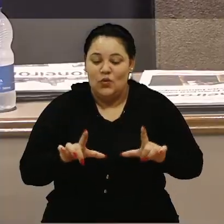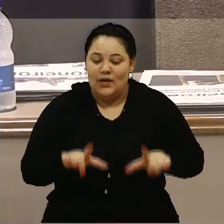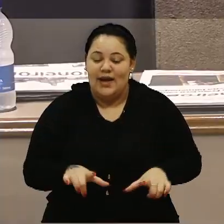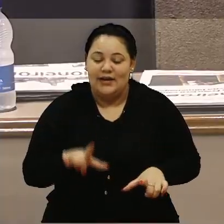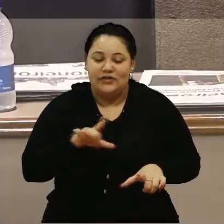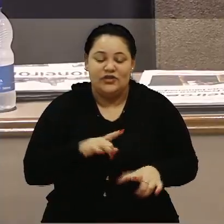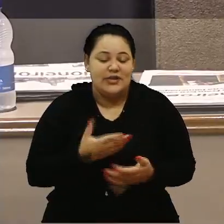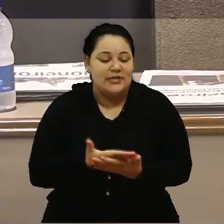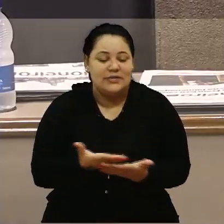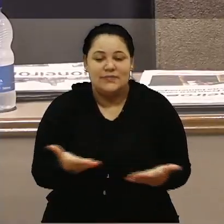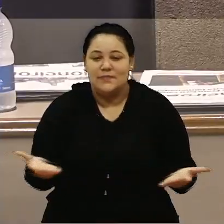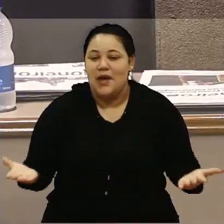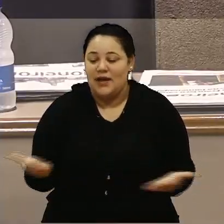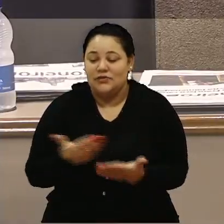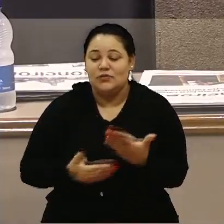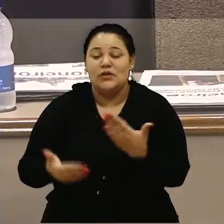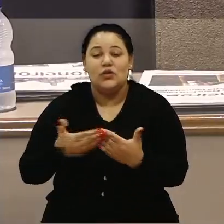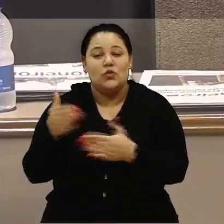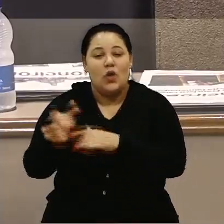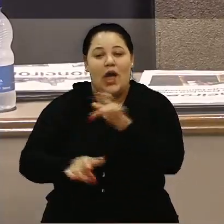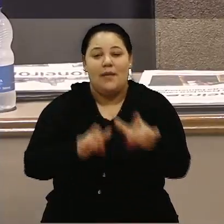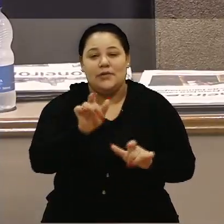mundo.